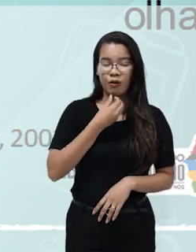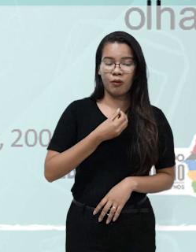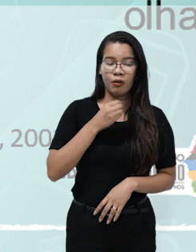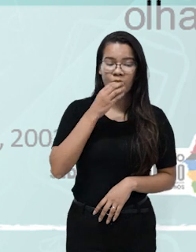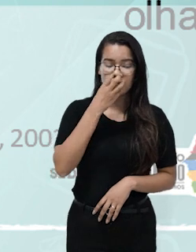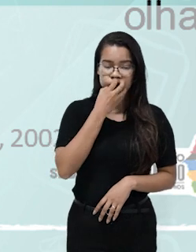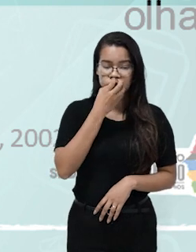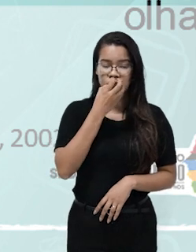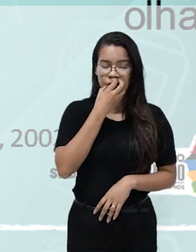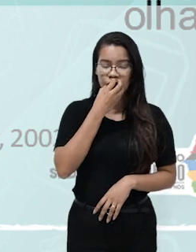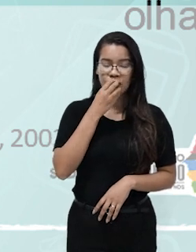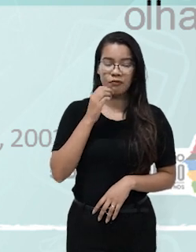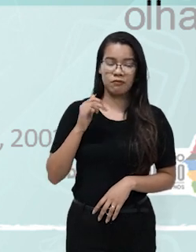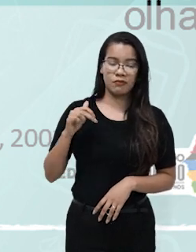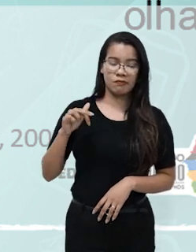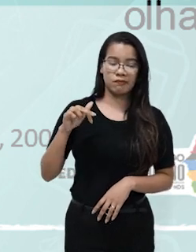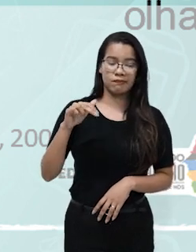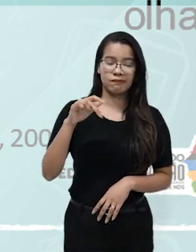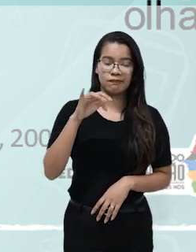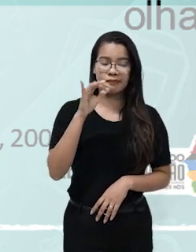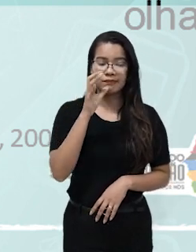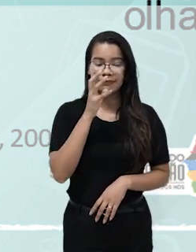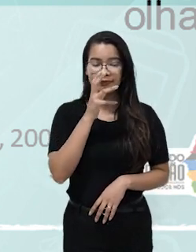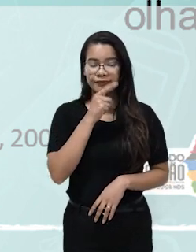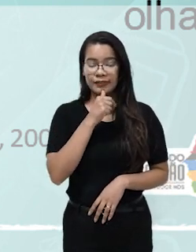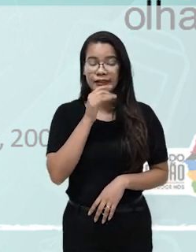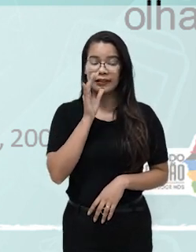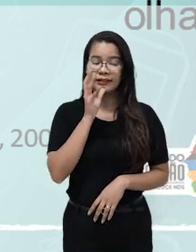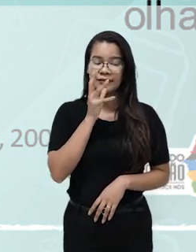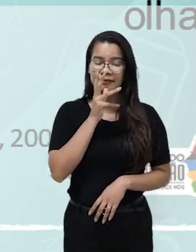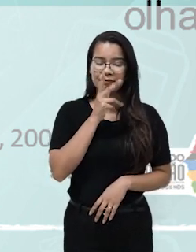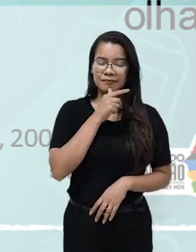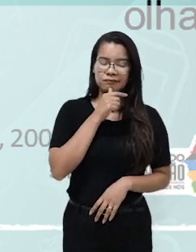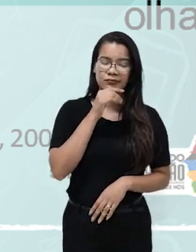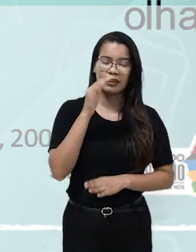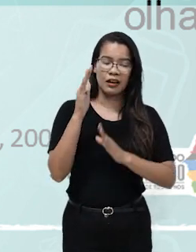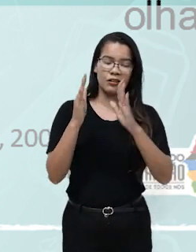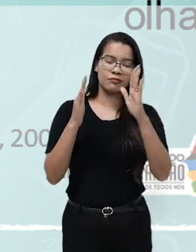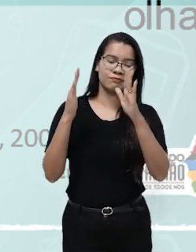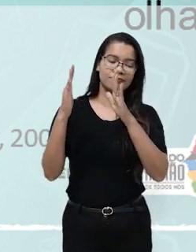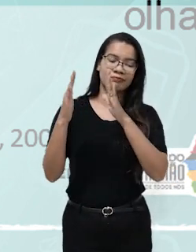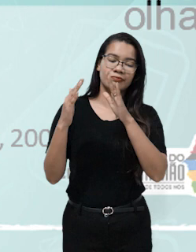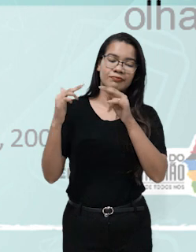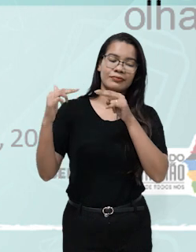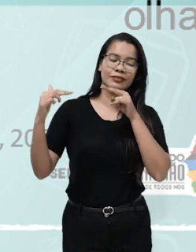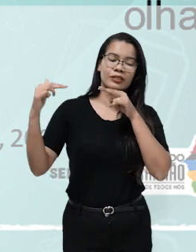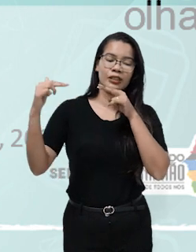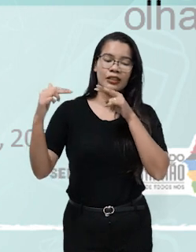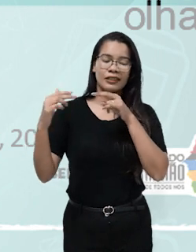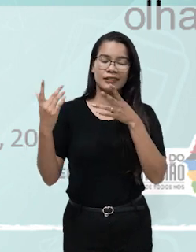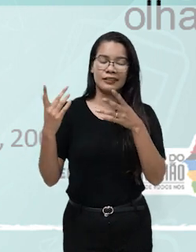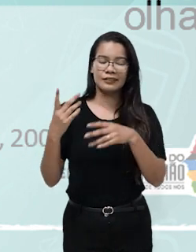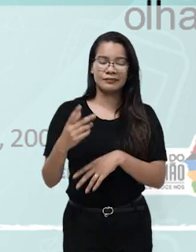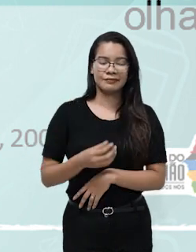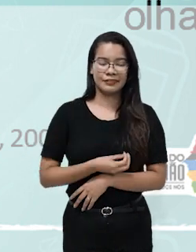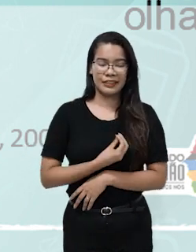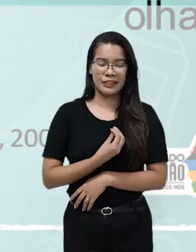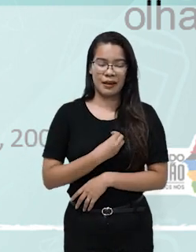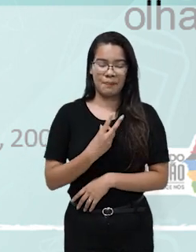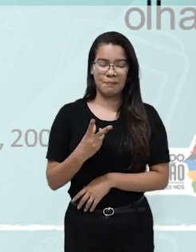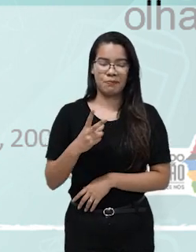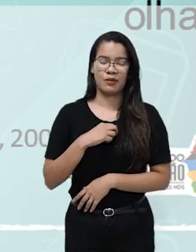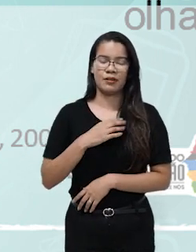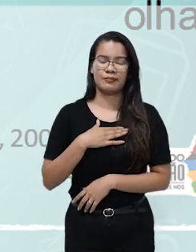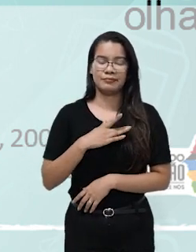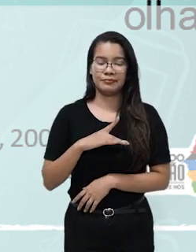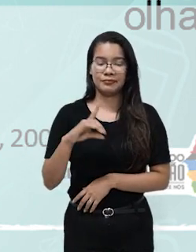devagar. Devagar, as janelas se olham. Eita vida besta, meu Deus. Que gênero textual